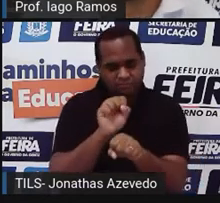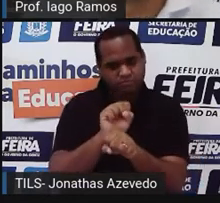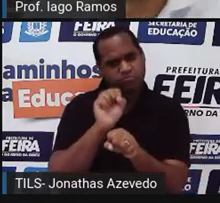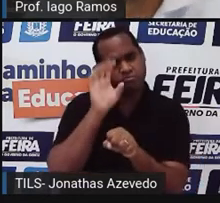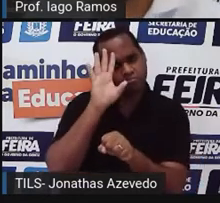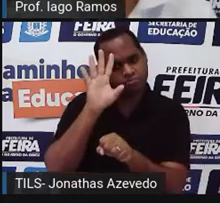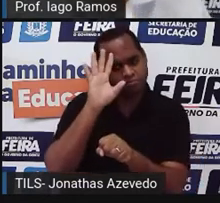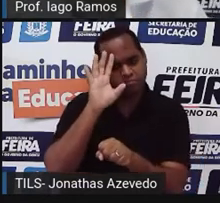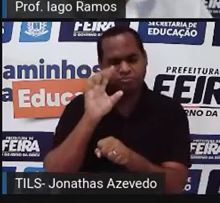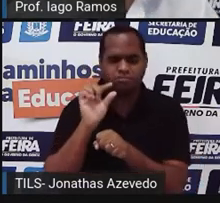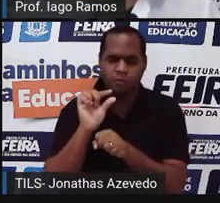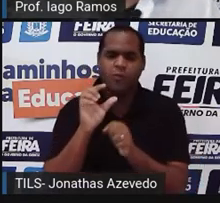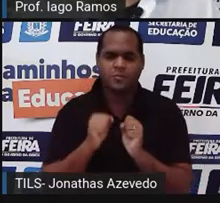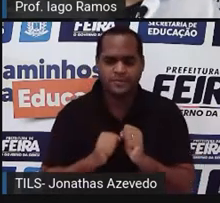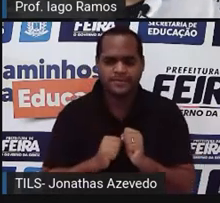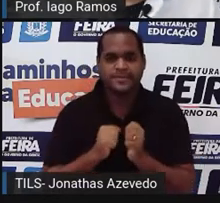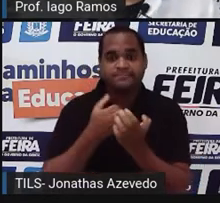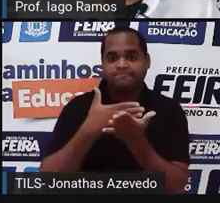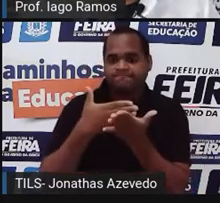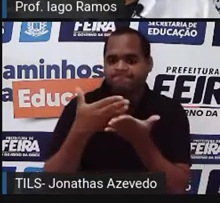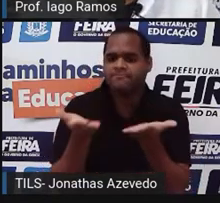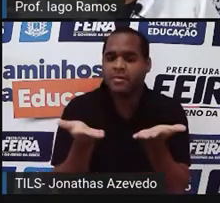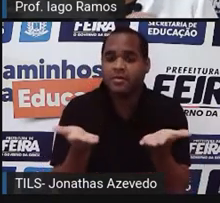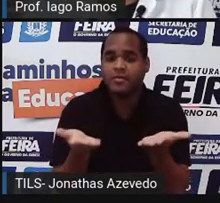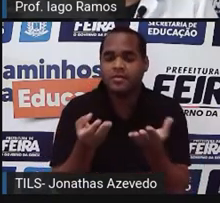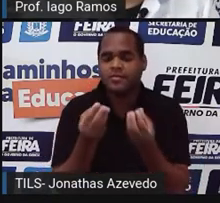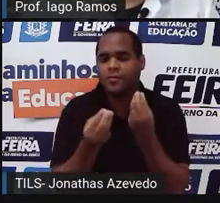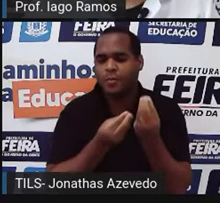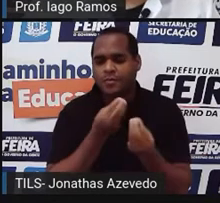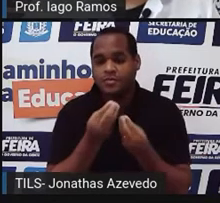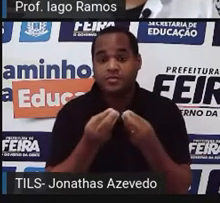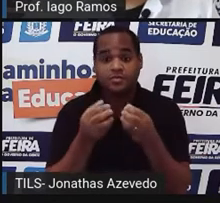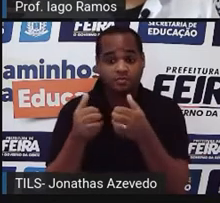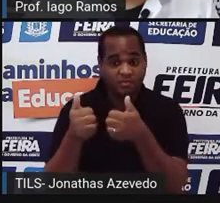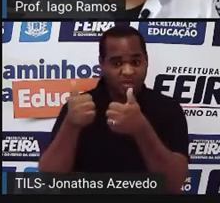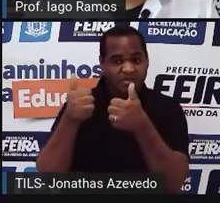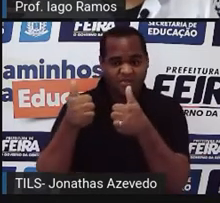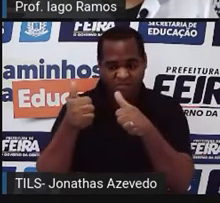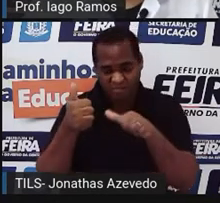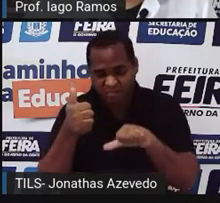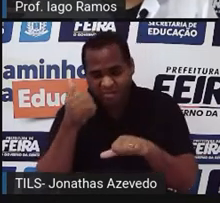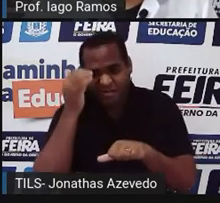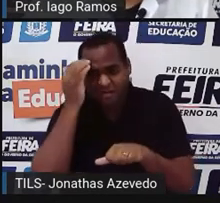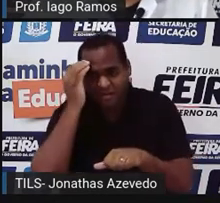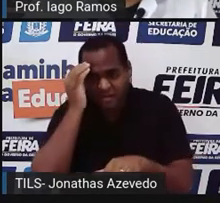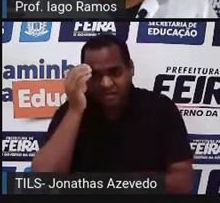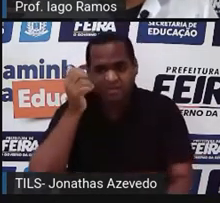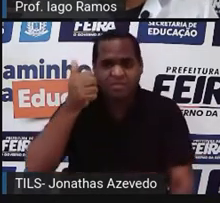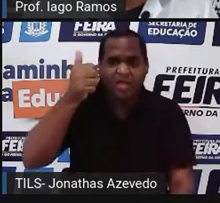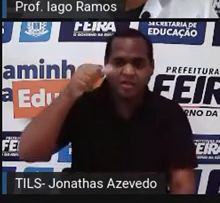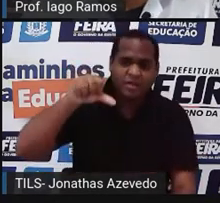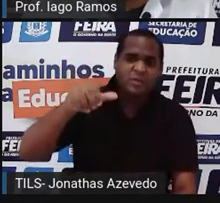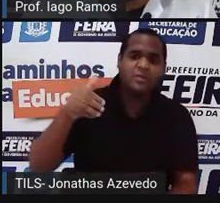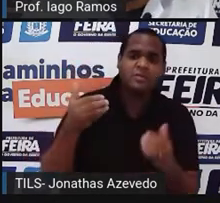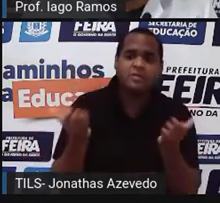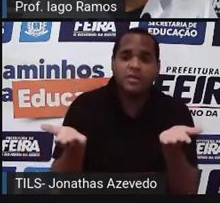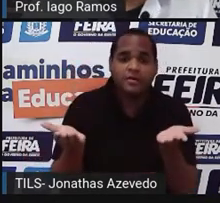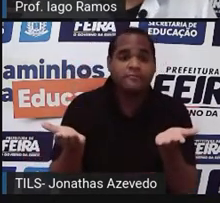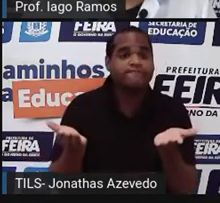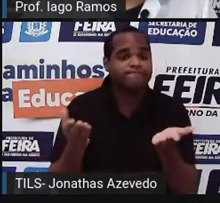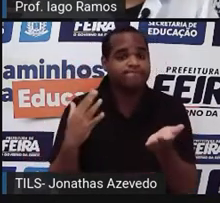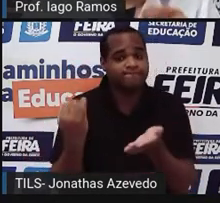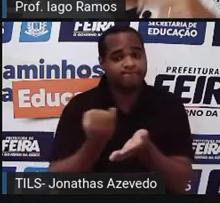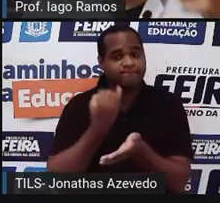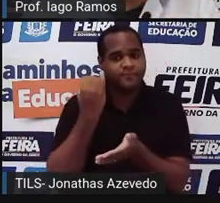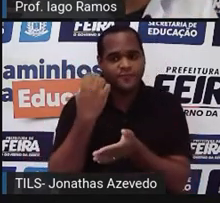um pouquinho e começa a pensar assim, ó, até aqui, o quanto é que a gente está entendendo, tá bom? É importante fazer isso